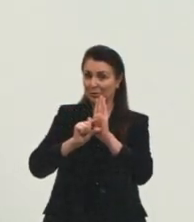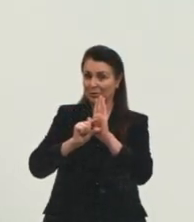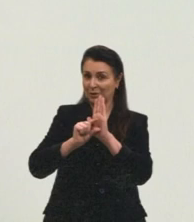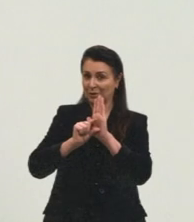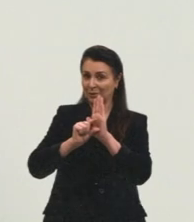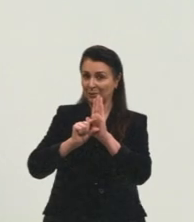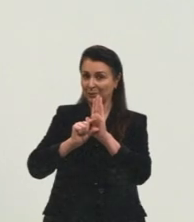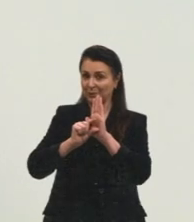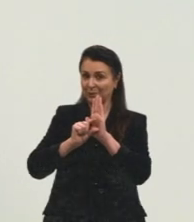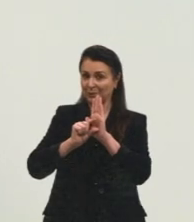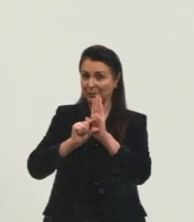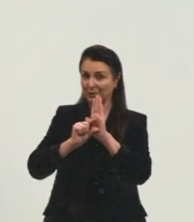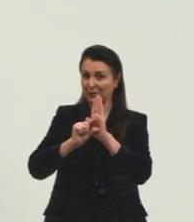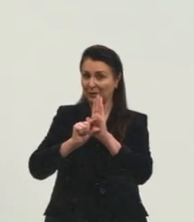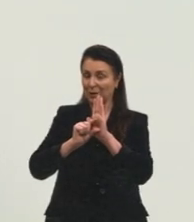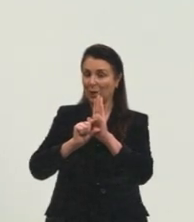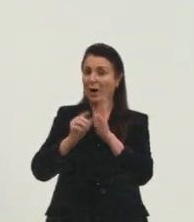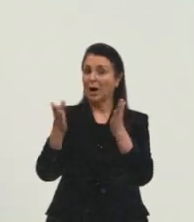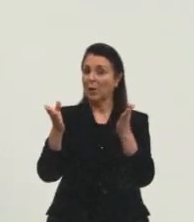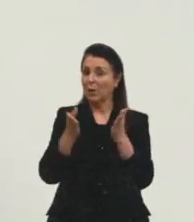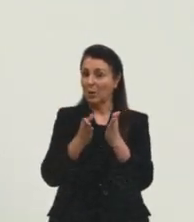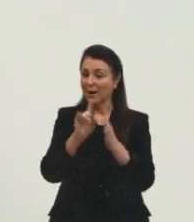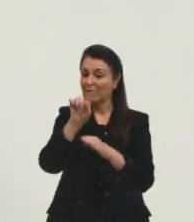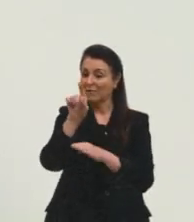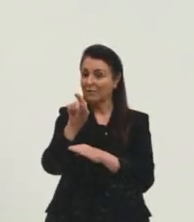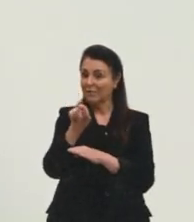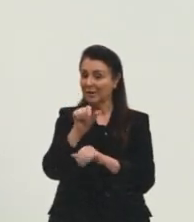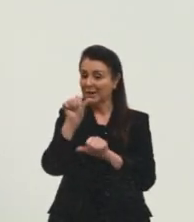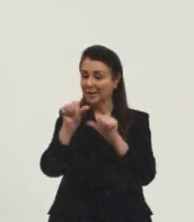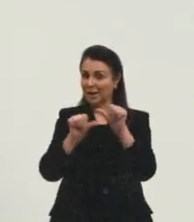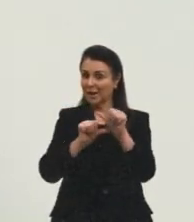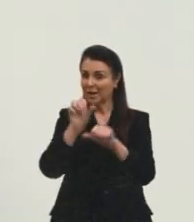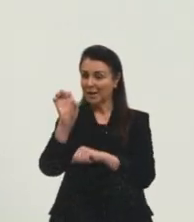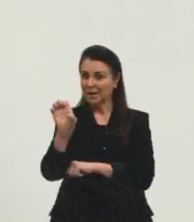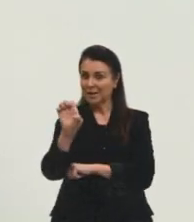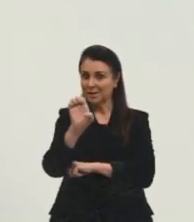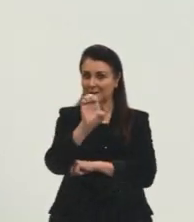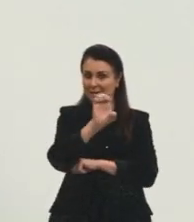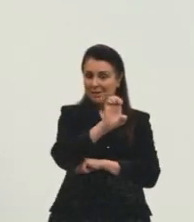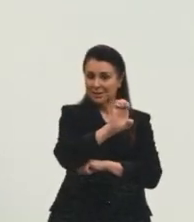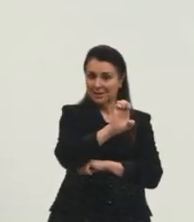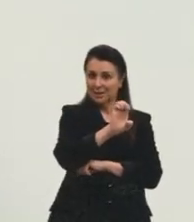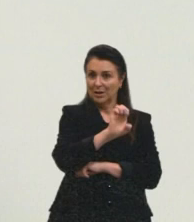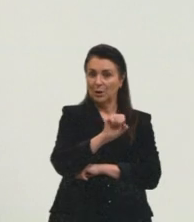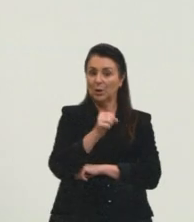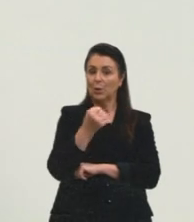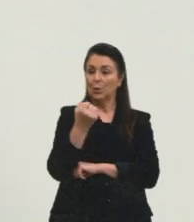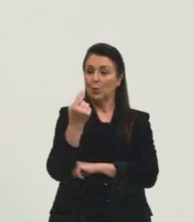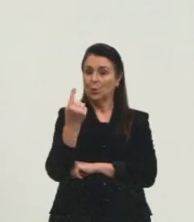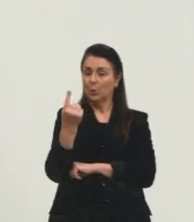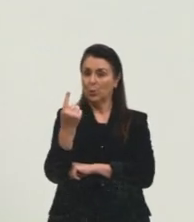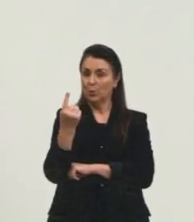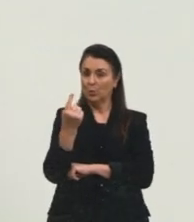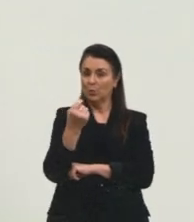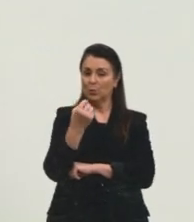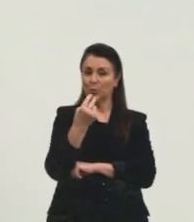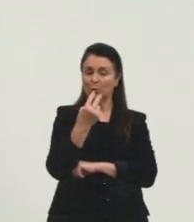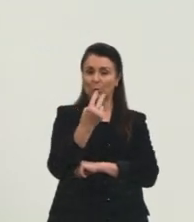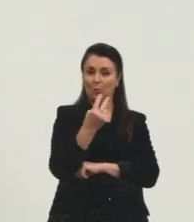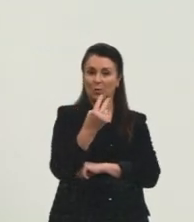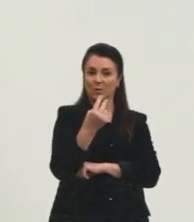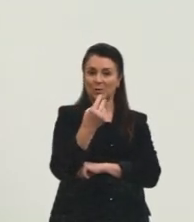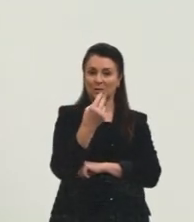esquerda e a gente vai contar um mesmo valor os cinco tá aqui vamos lá um dois